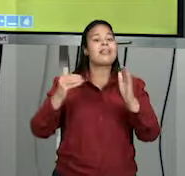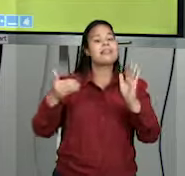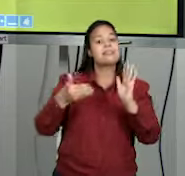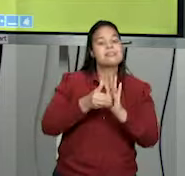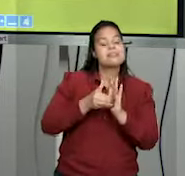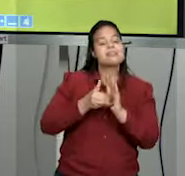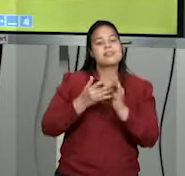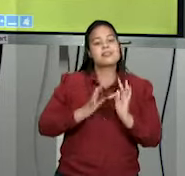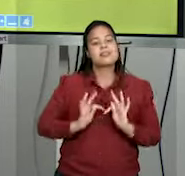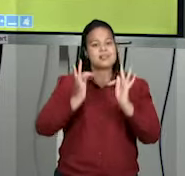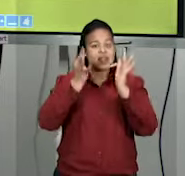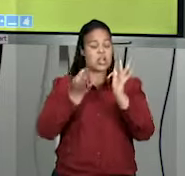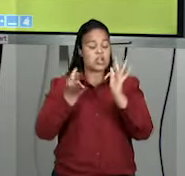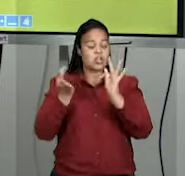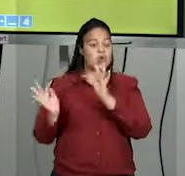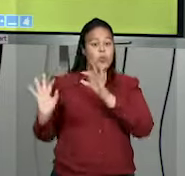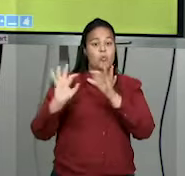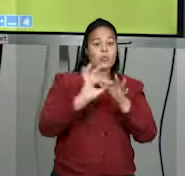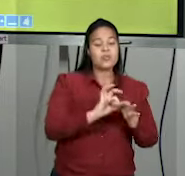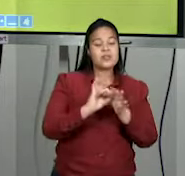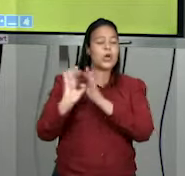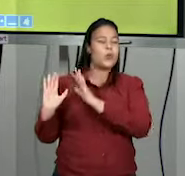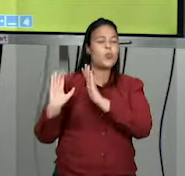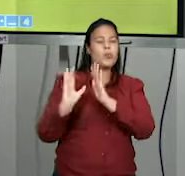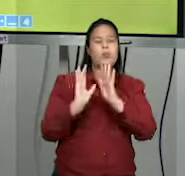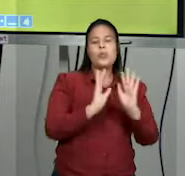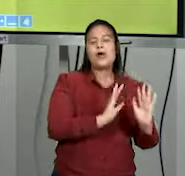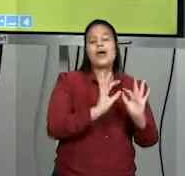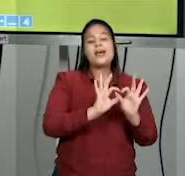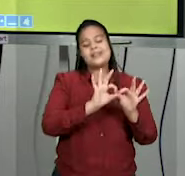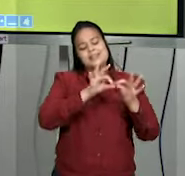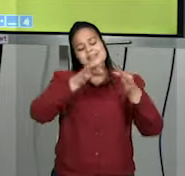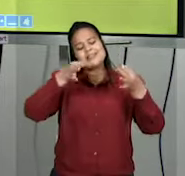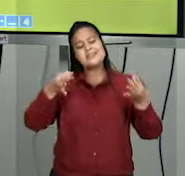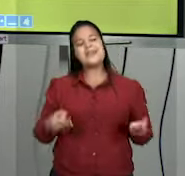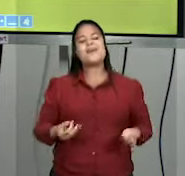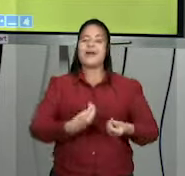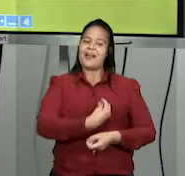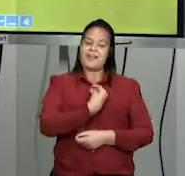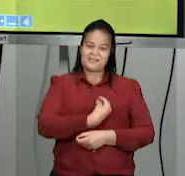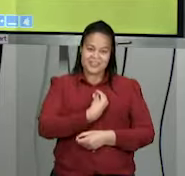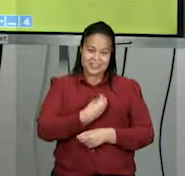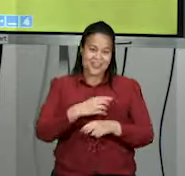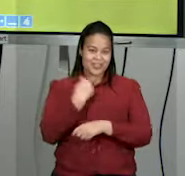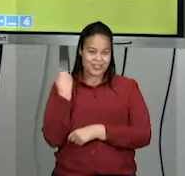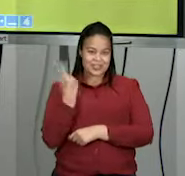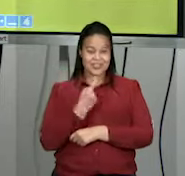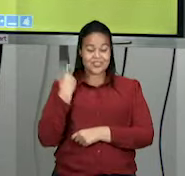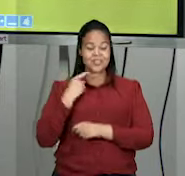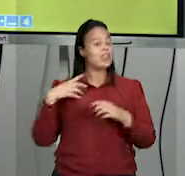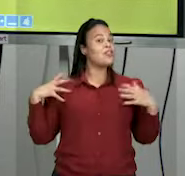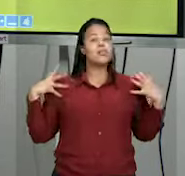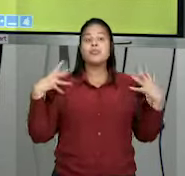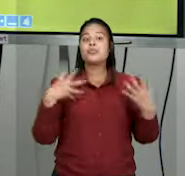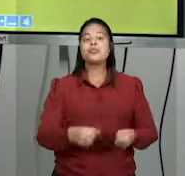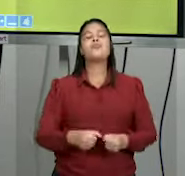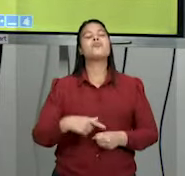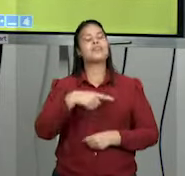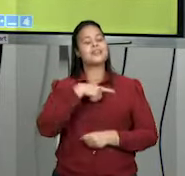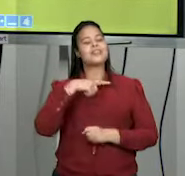estão envolvidas nos processos mais simples da nossa vida. em tudo isso, a gente tem um